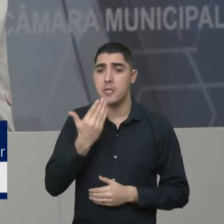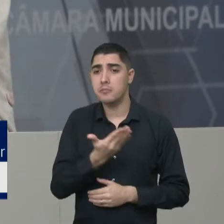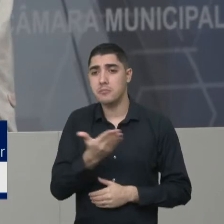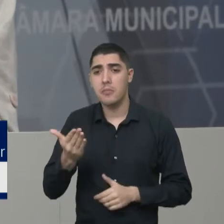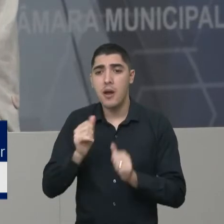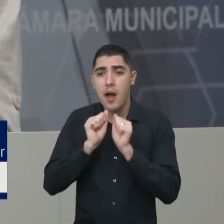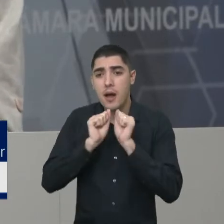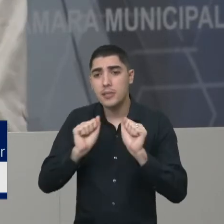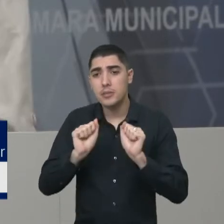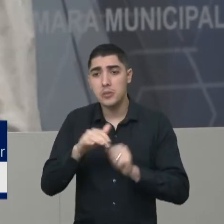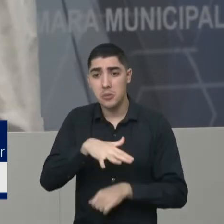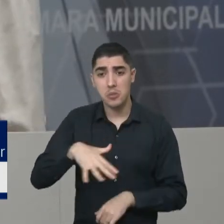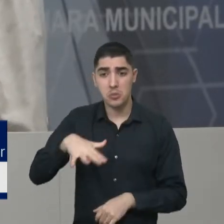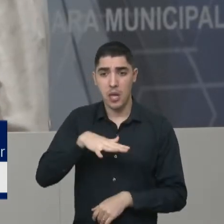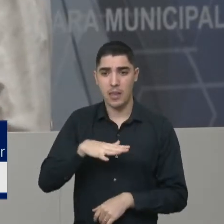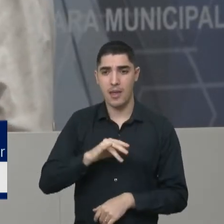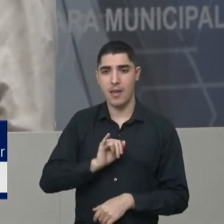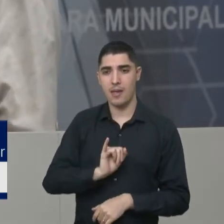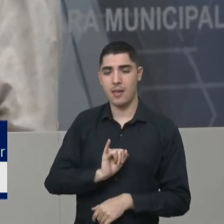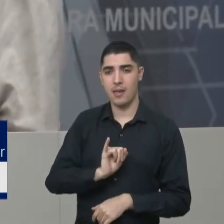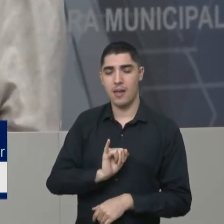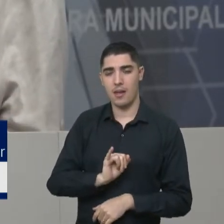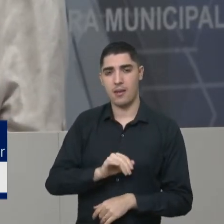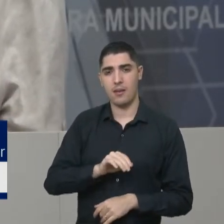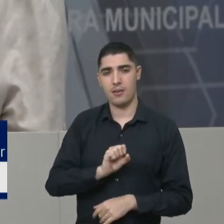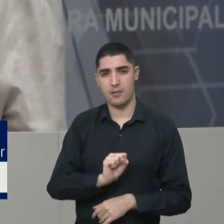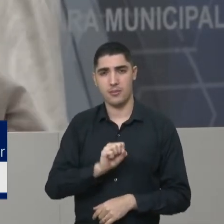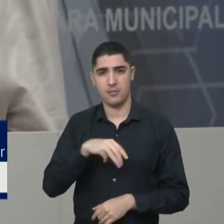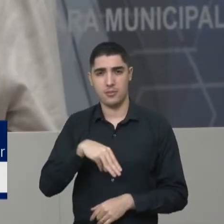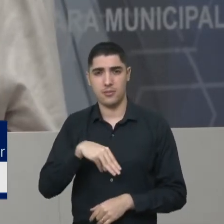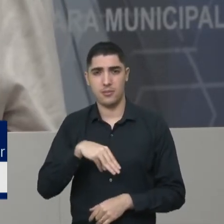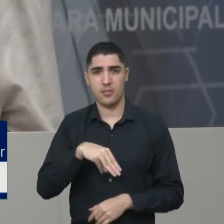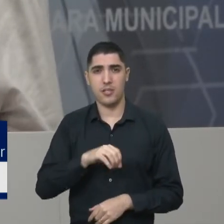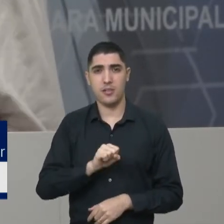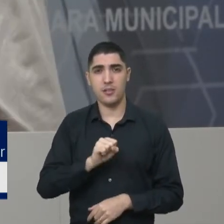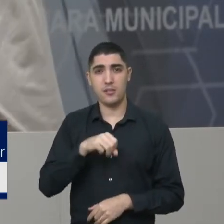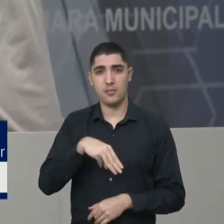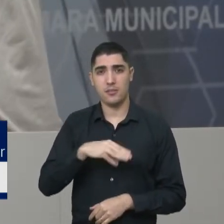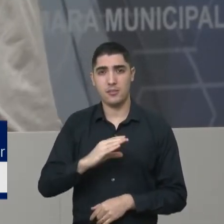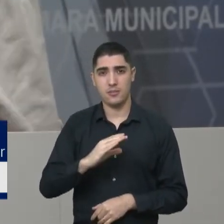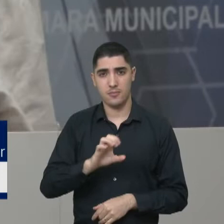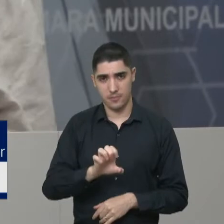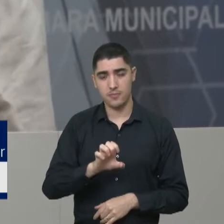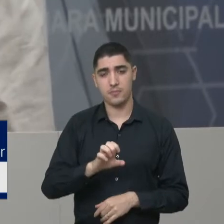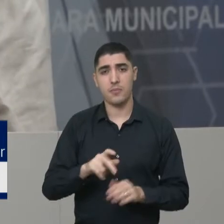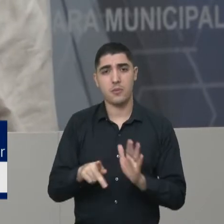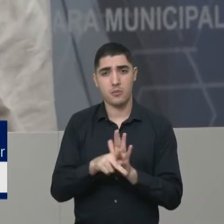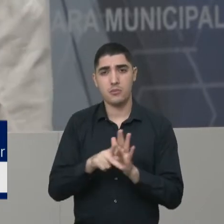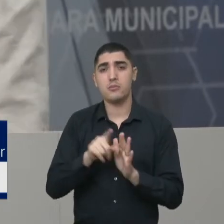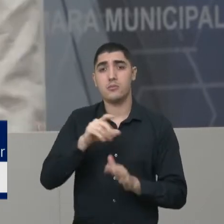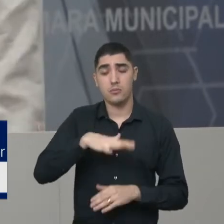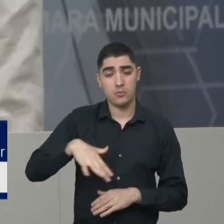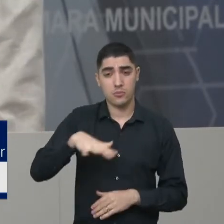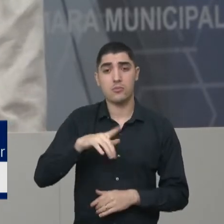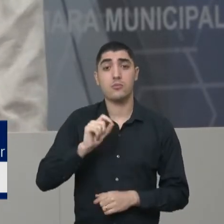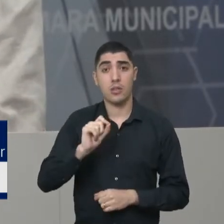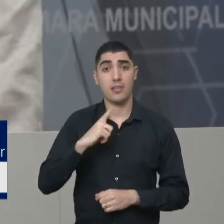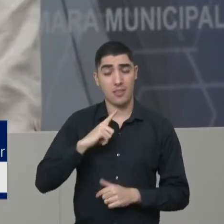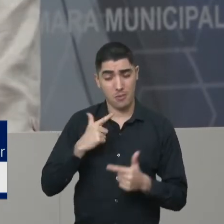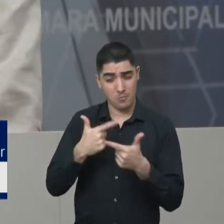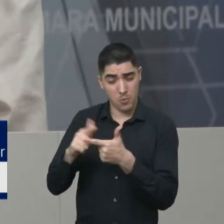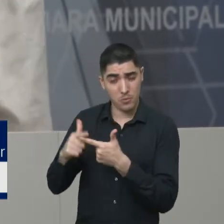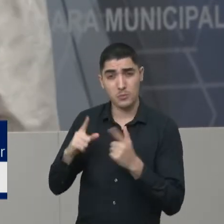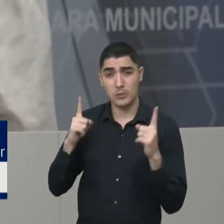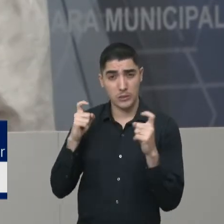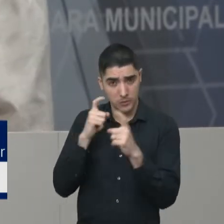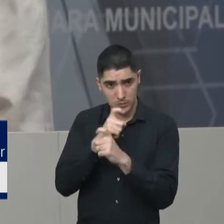que não perde uma sessão, que poderia verificar, porque essa situação já está muito complicada, porque,